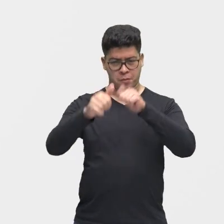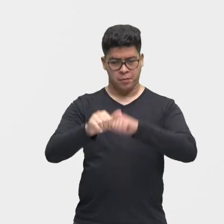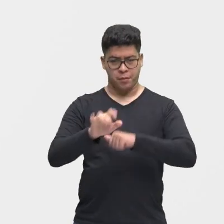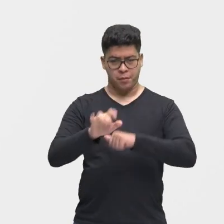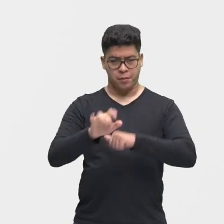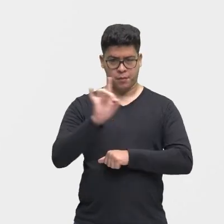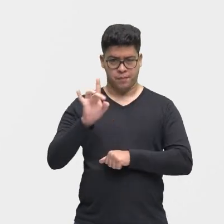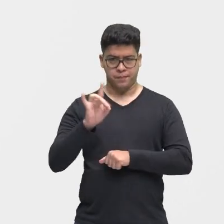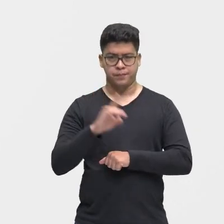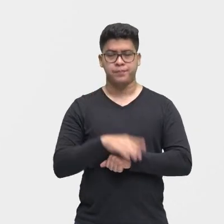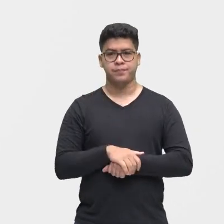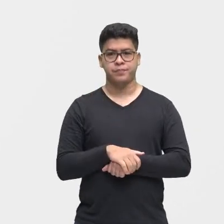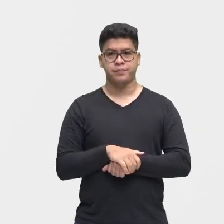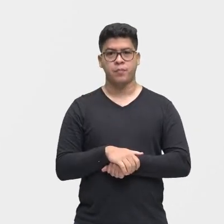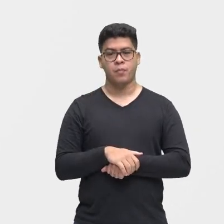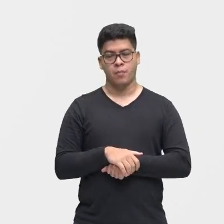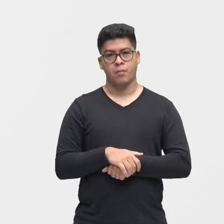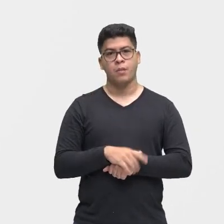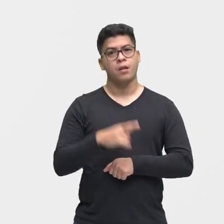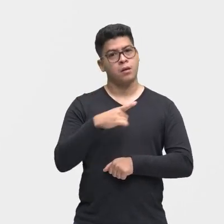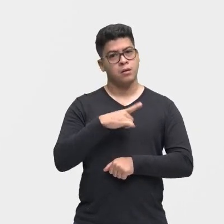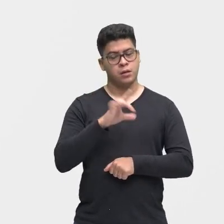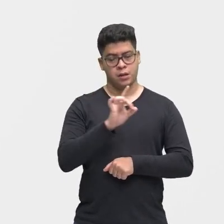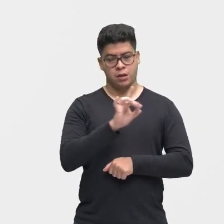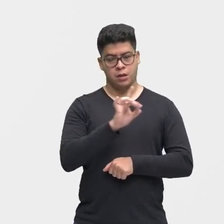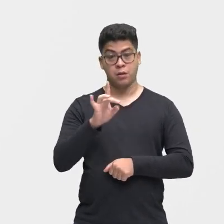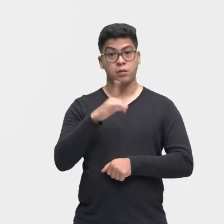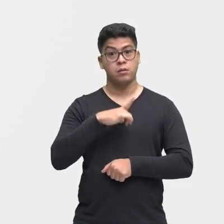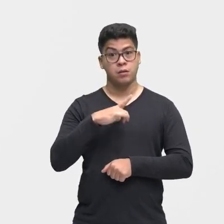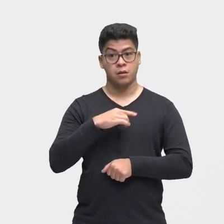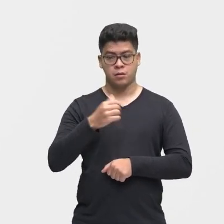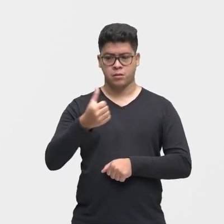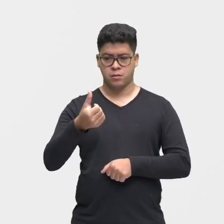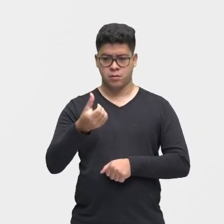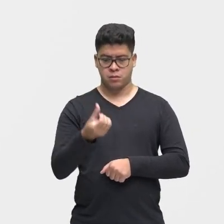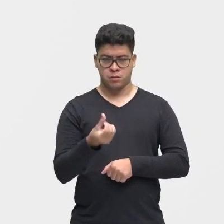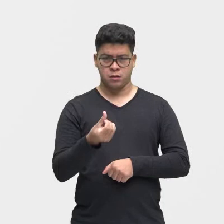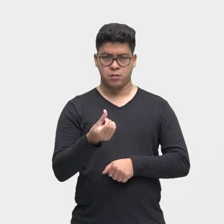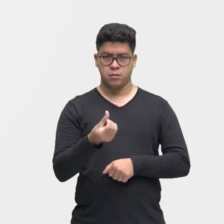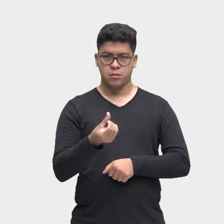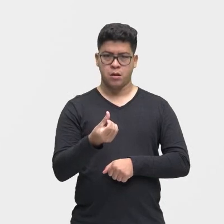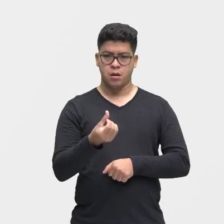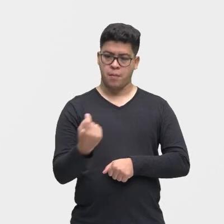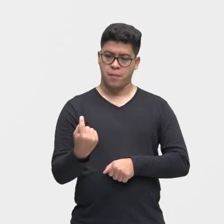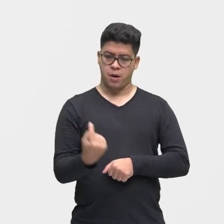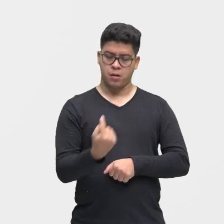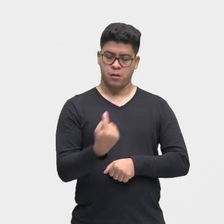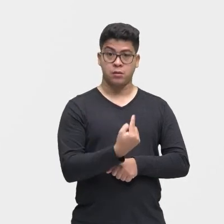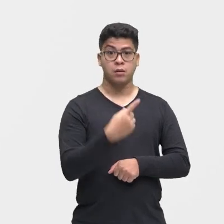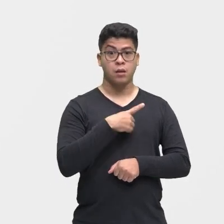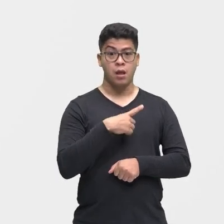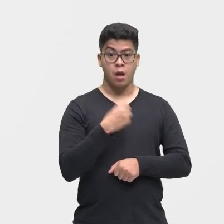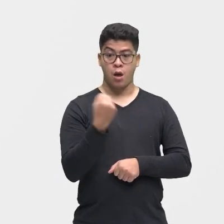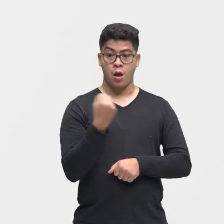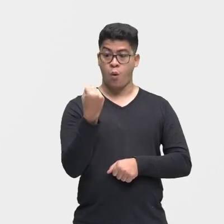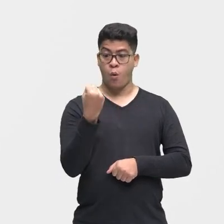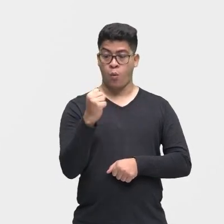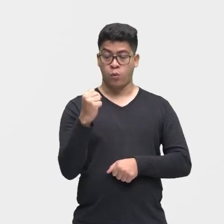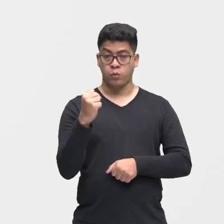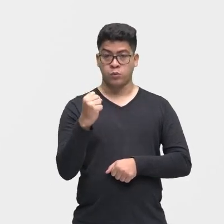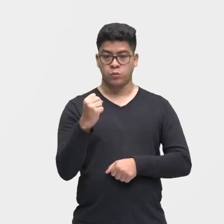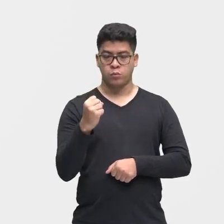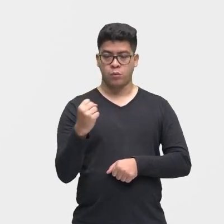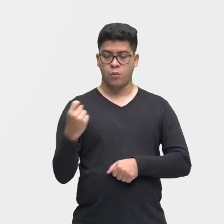cada jogador possui 16 pés Está correto nós temos oito peões duas